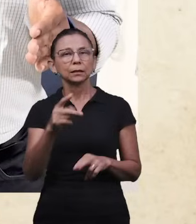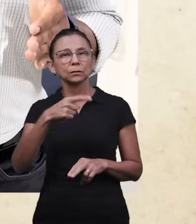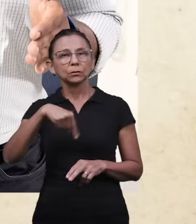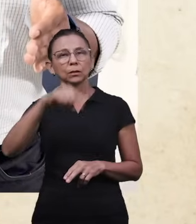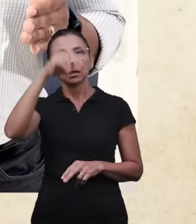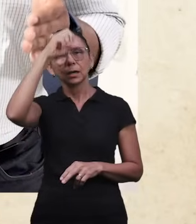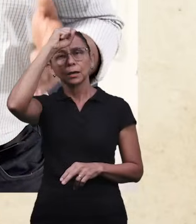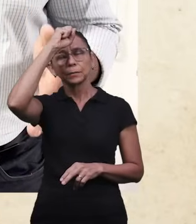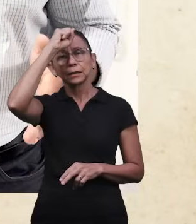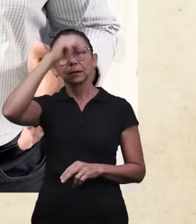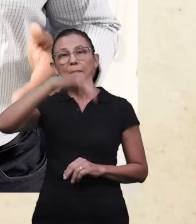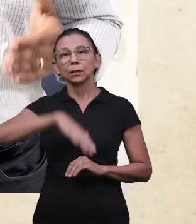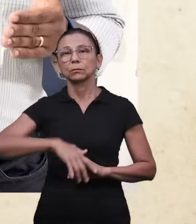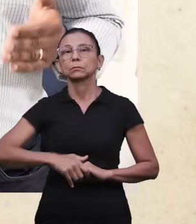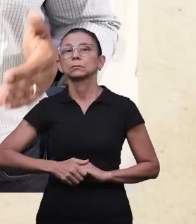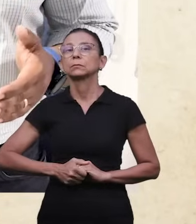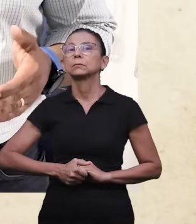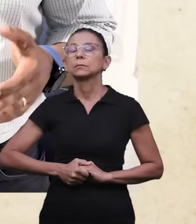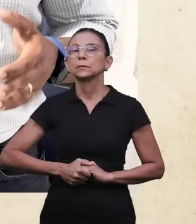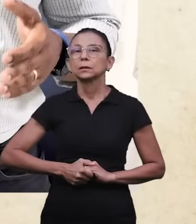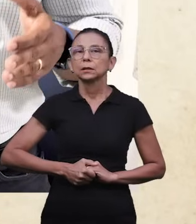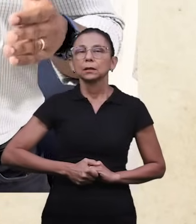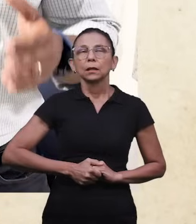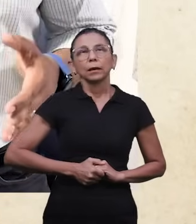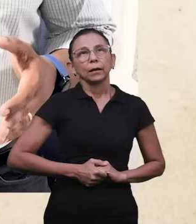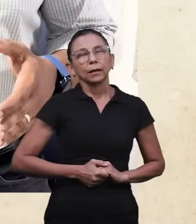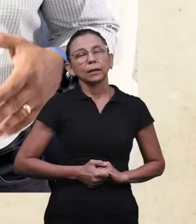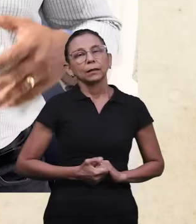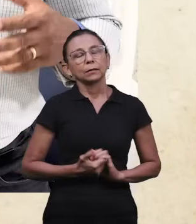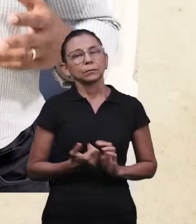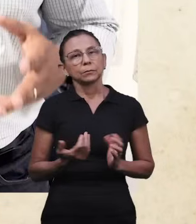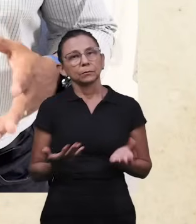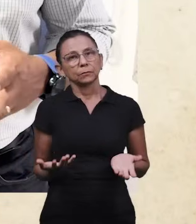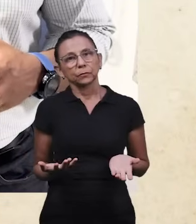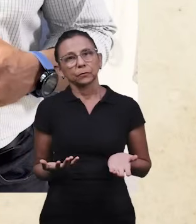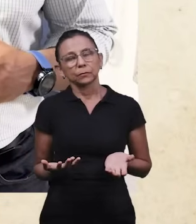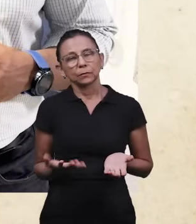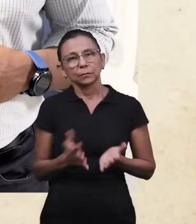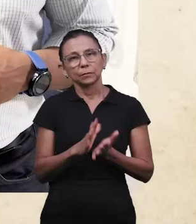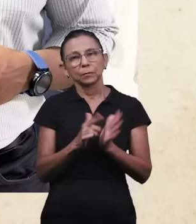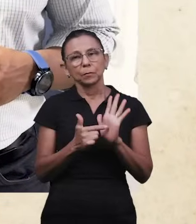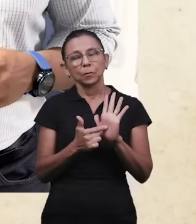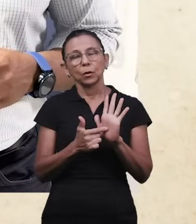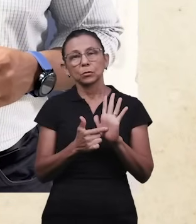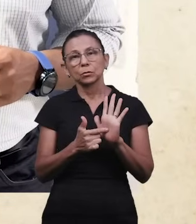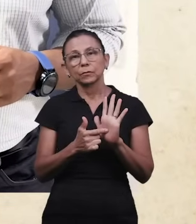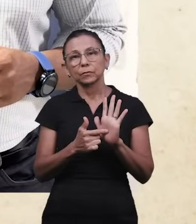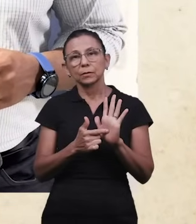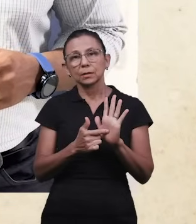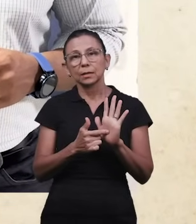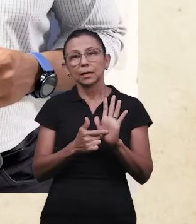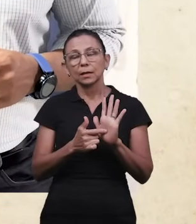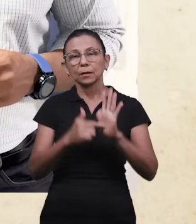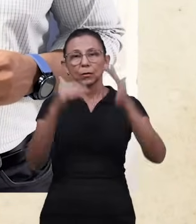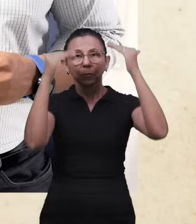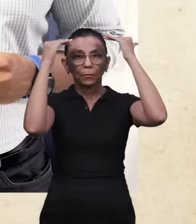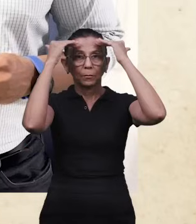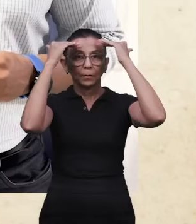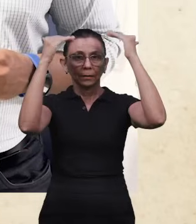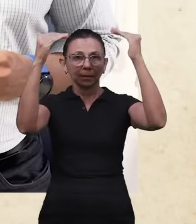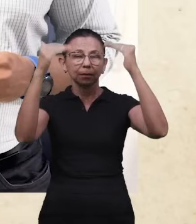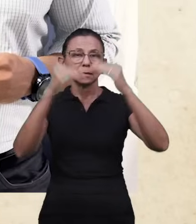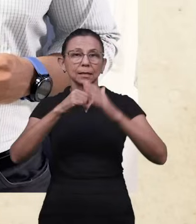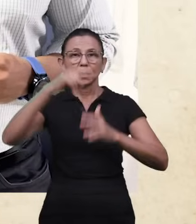vejam que é um mandamento, é uma instrução. Quando você faz, quando você obedece, o Senhor vai